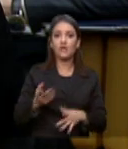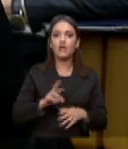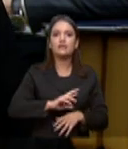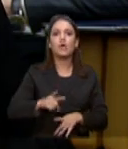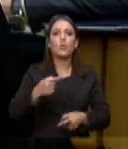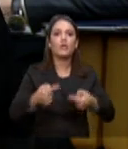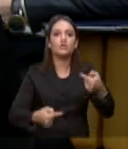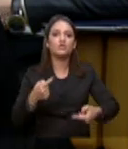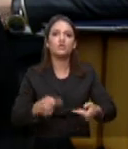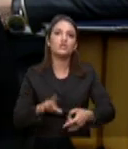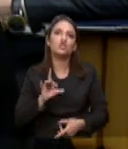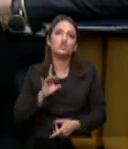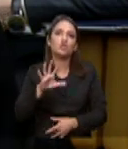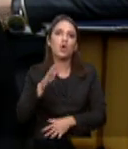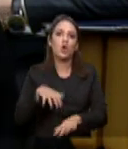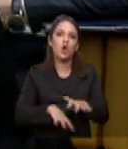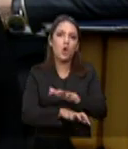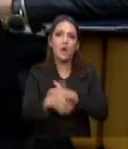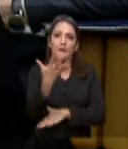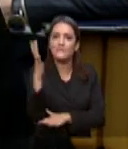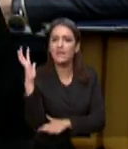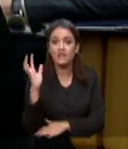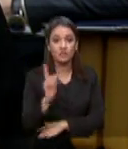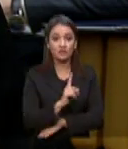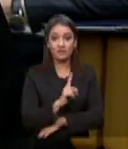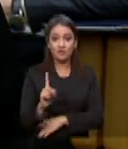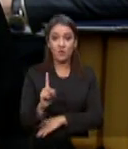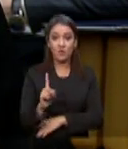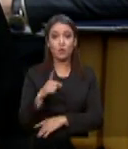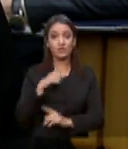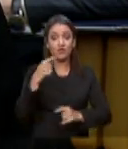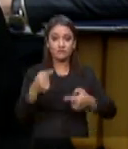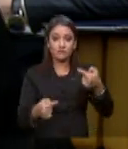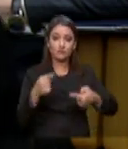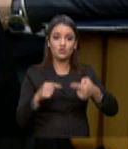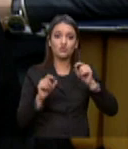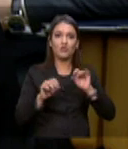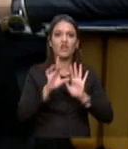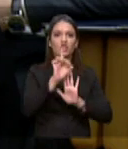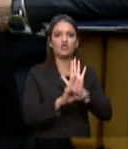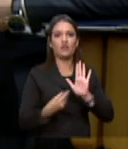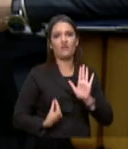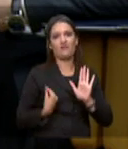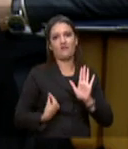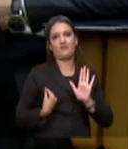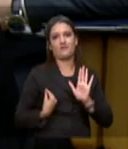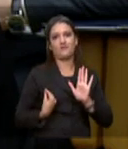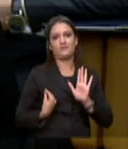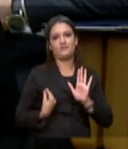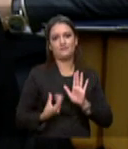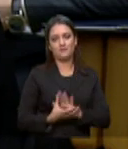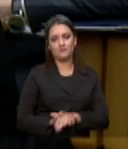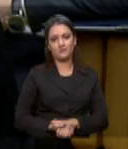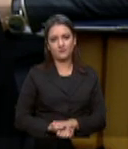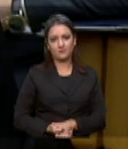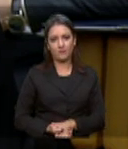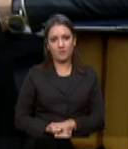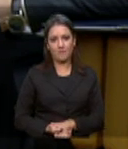discute apenas a questão ambiental. Nós estamos discutindo o direito à vida.